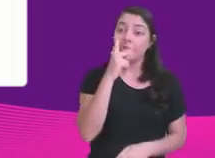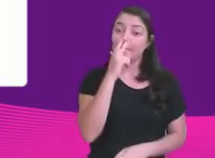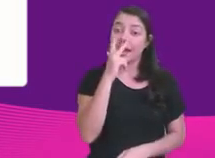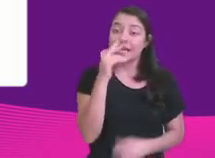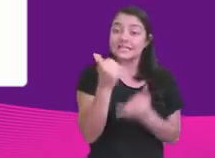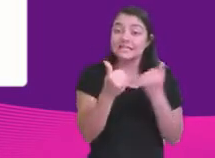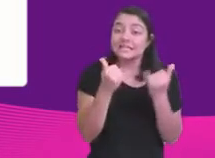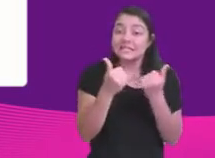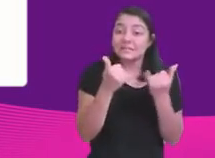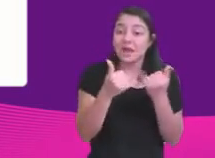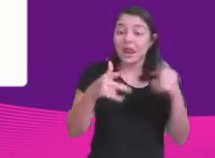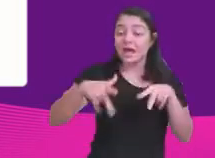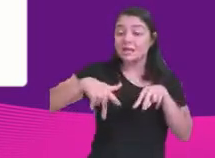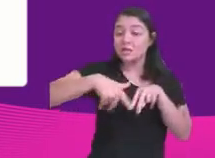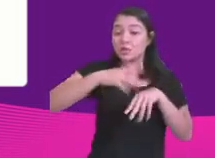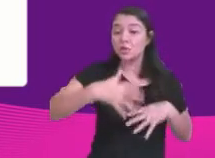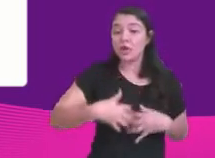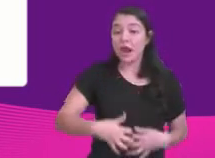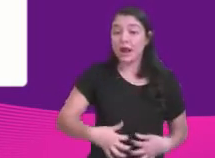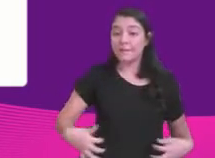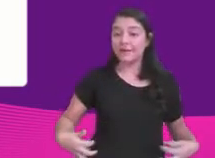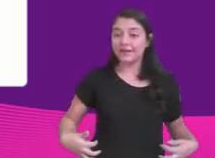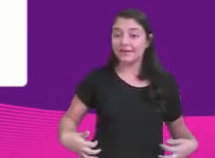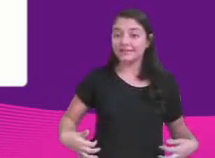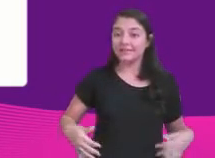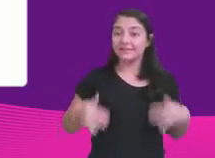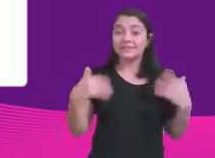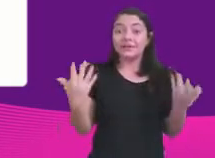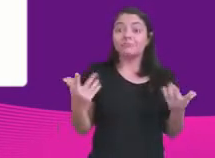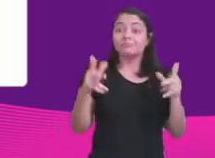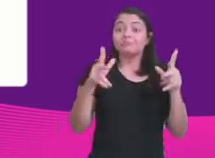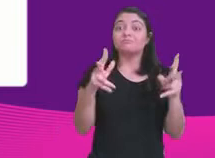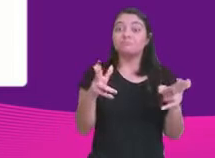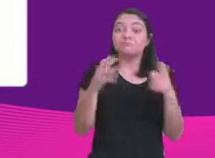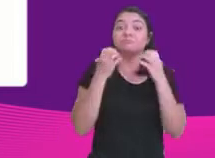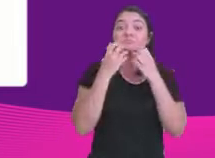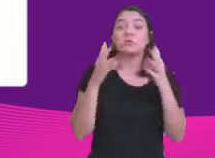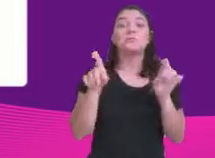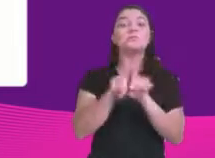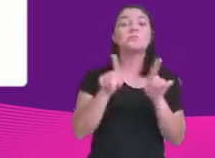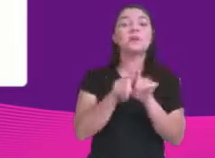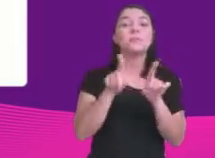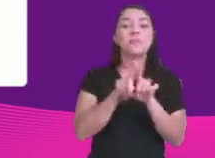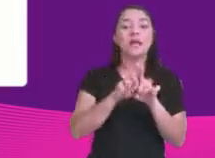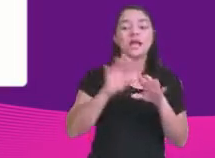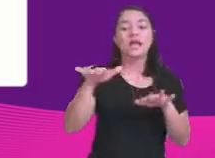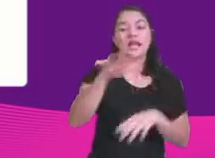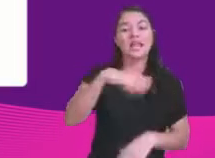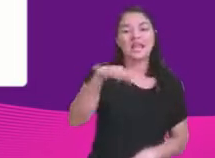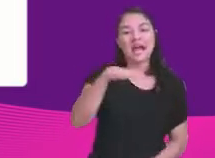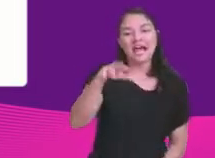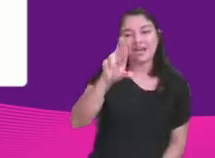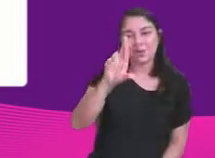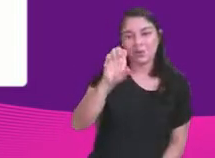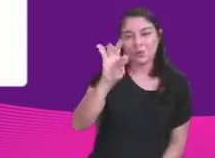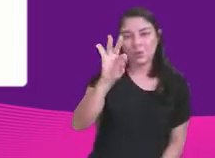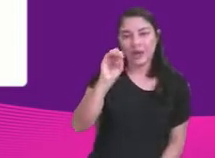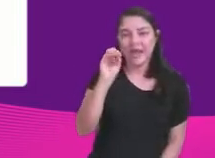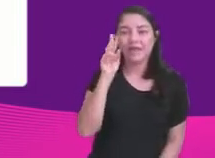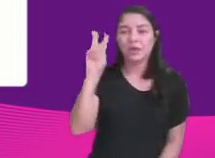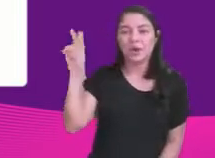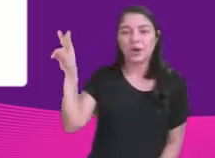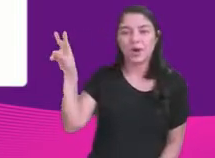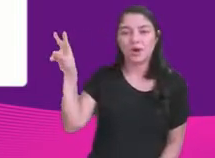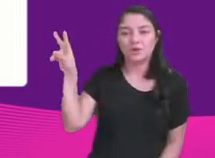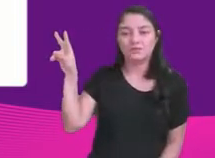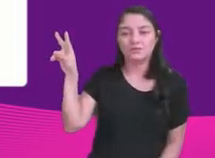esse tipo de dissecção, eu vou adiantar aqui um pouquinho, na parte distal do reto, são imagens que nós nunca